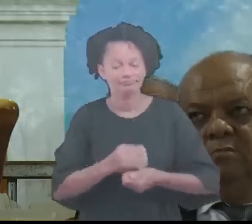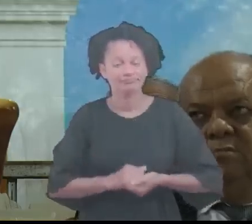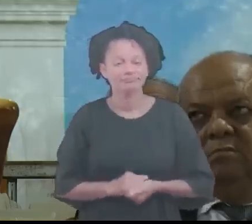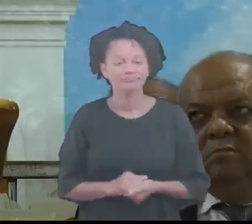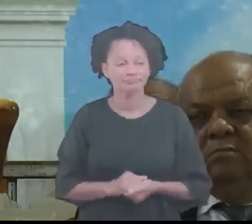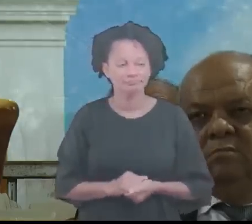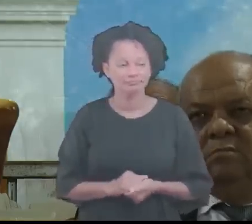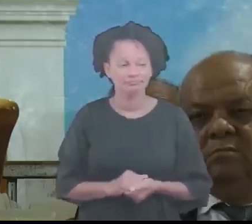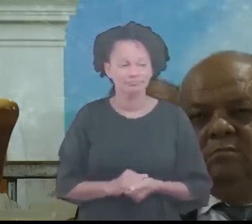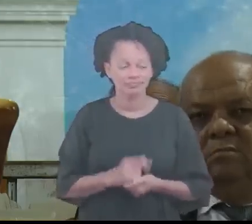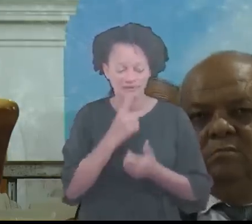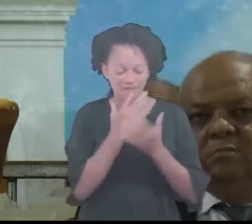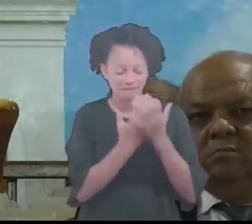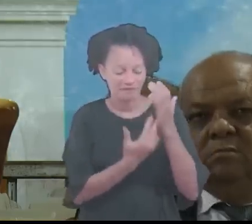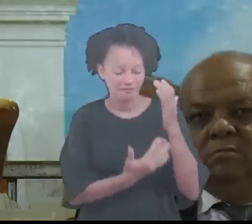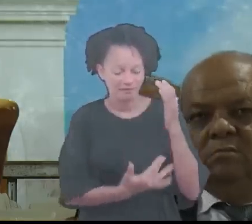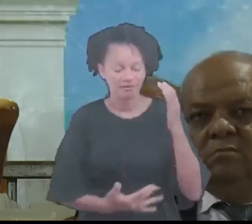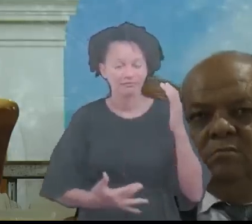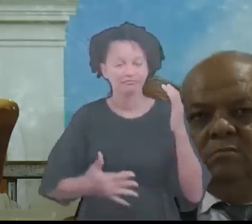É o seu sangue.